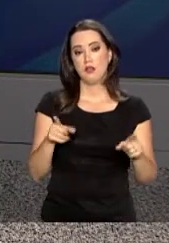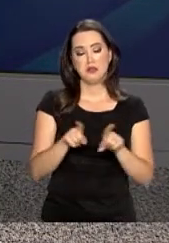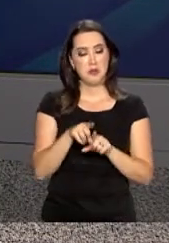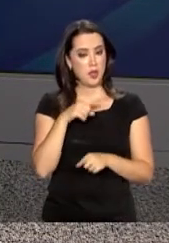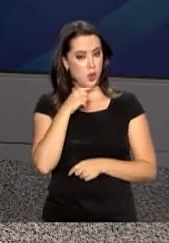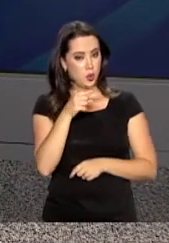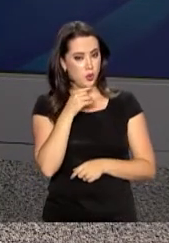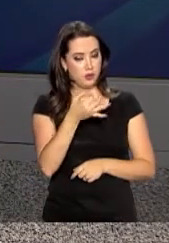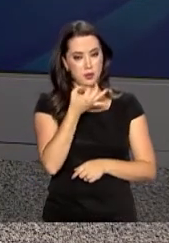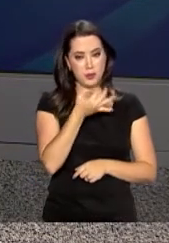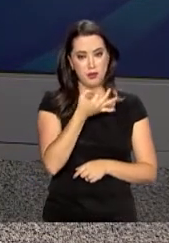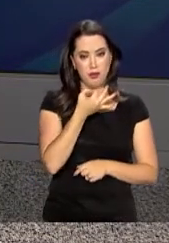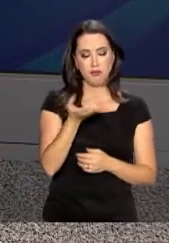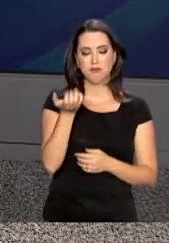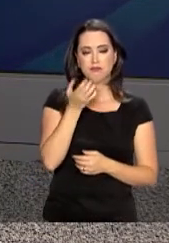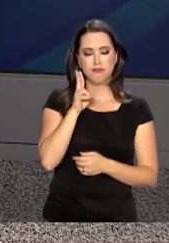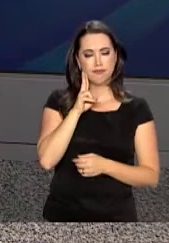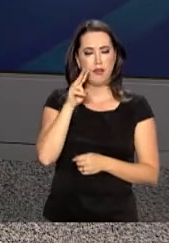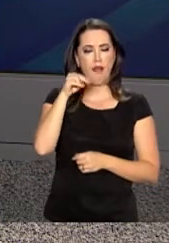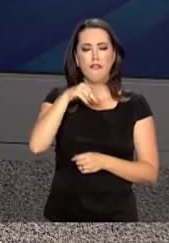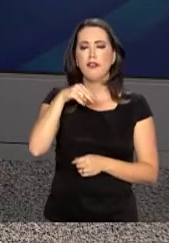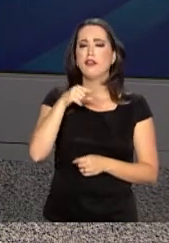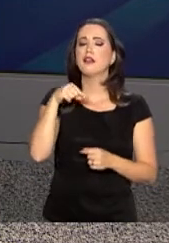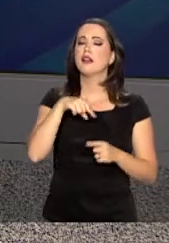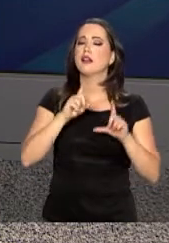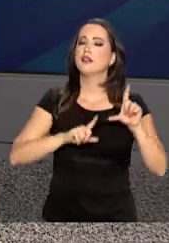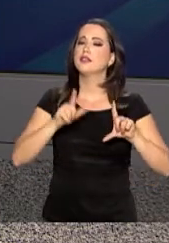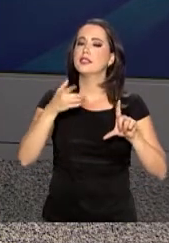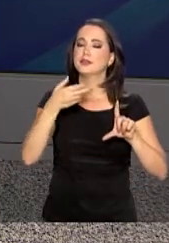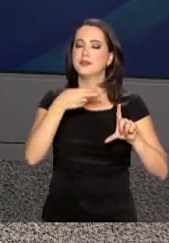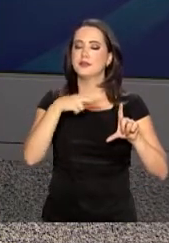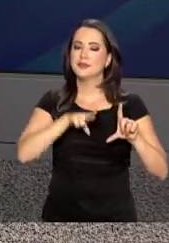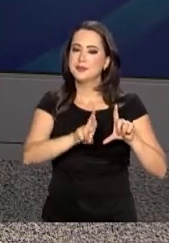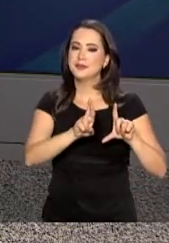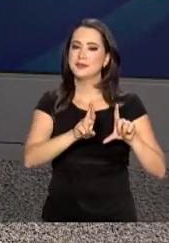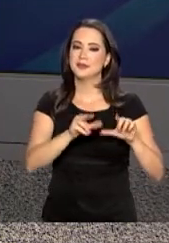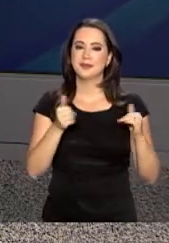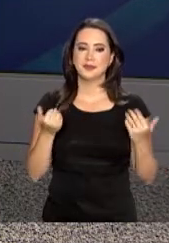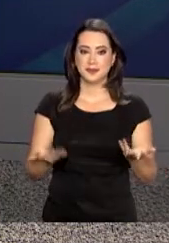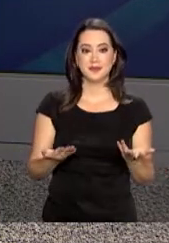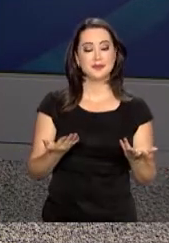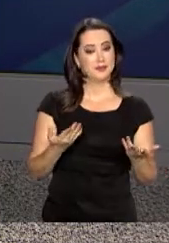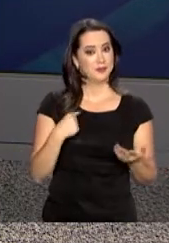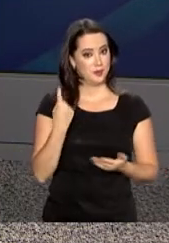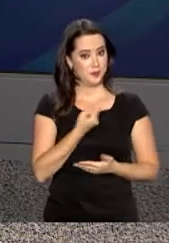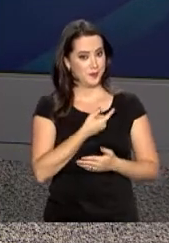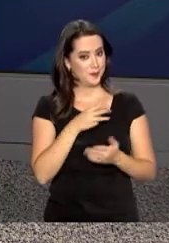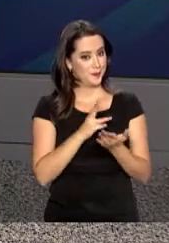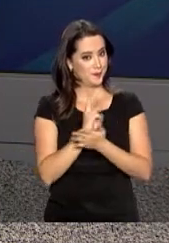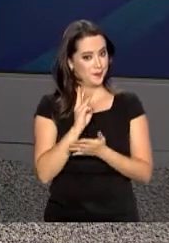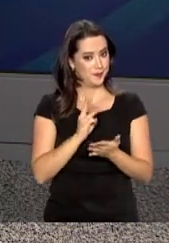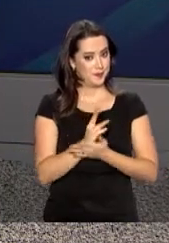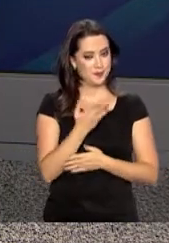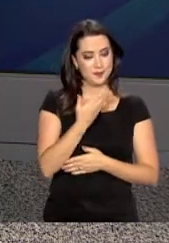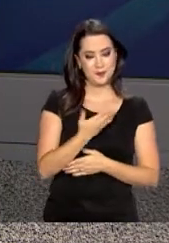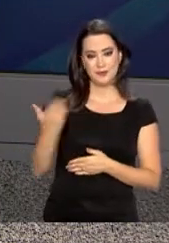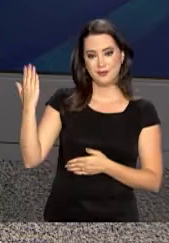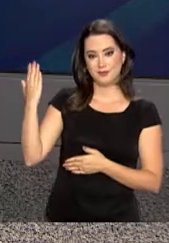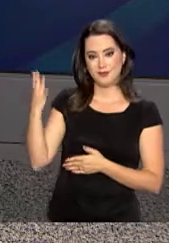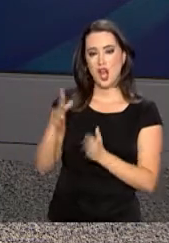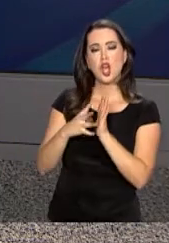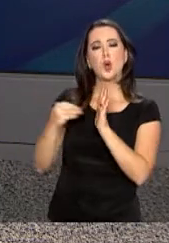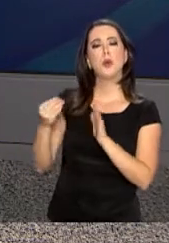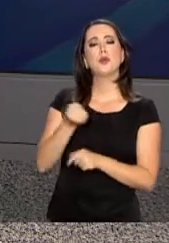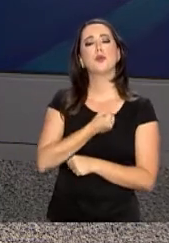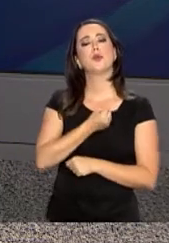mandar suas sugestões de reportagens e dúvidas sobre programas e ações do governo federal para o nosso WhatsApp. Então, anote aí,